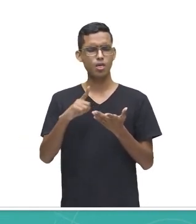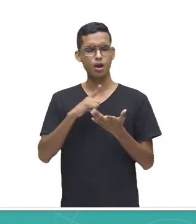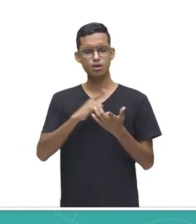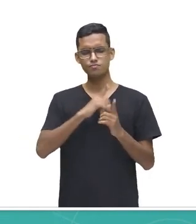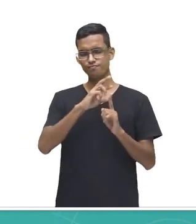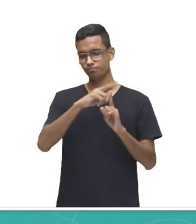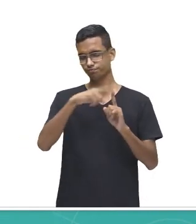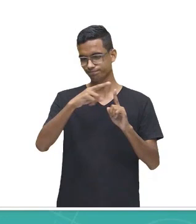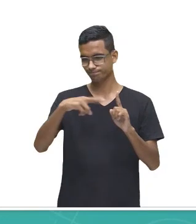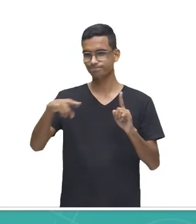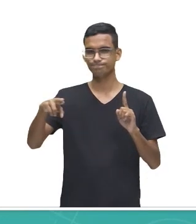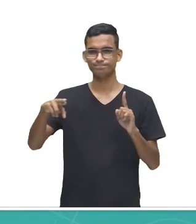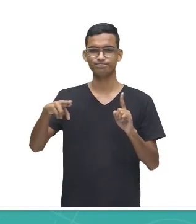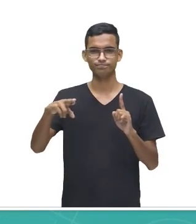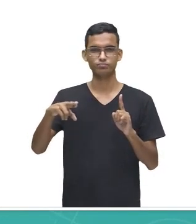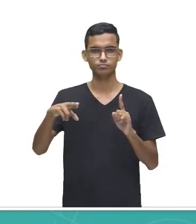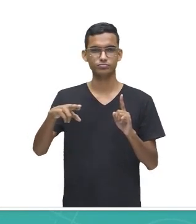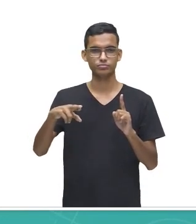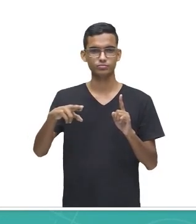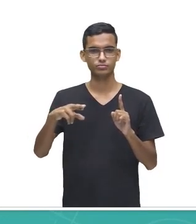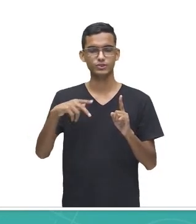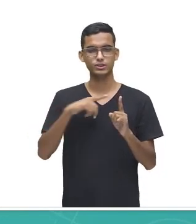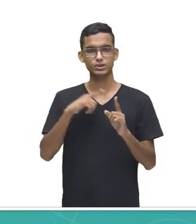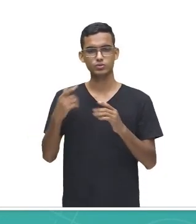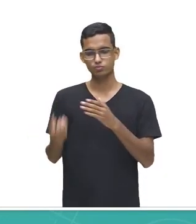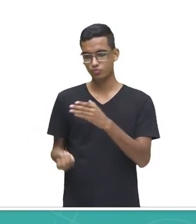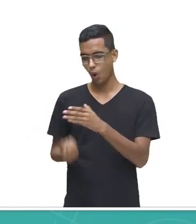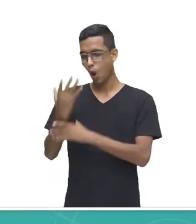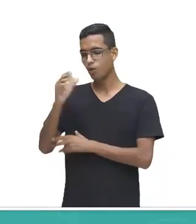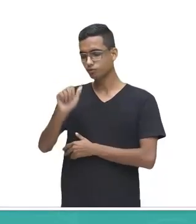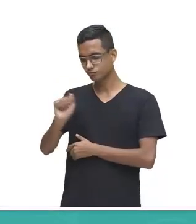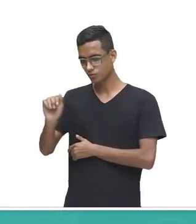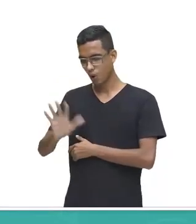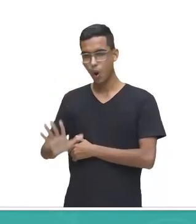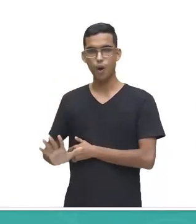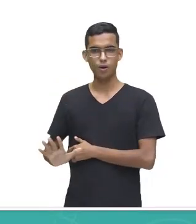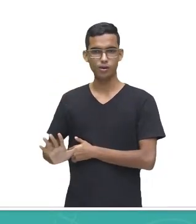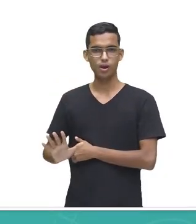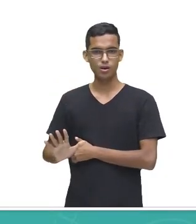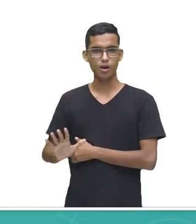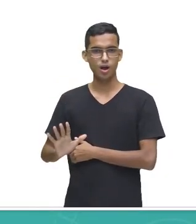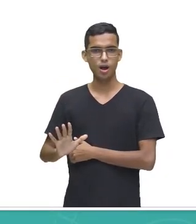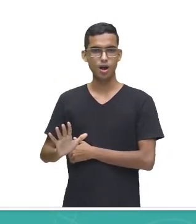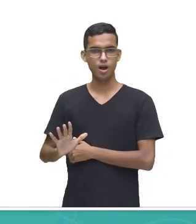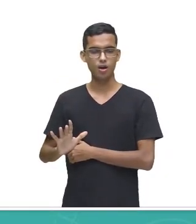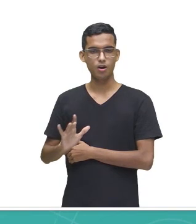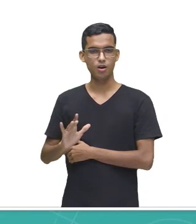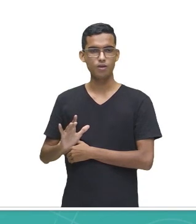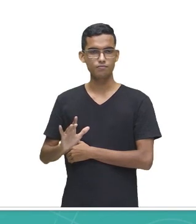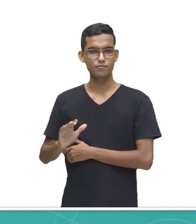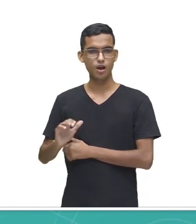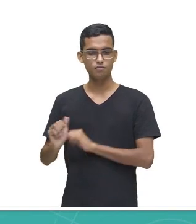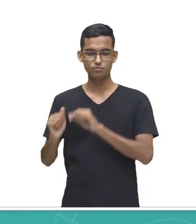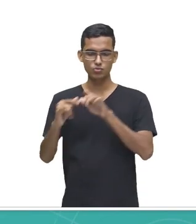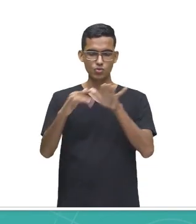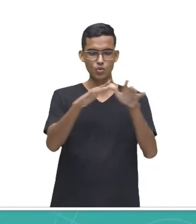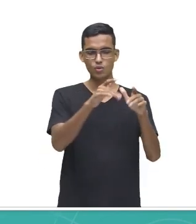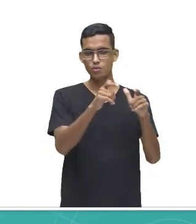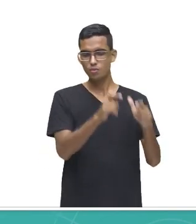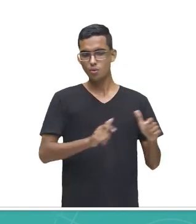religiões que vieram da África, afrodescendentes. Mas é bom nós colocarmos aqui que